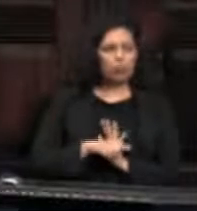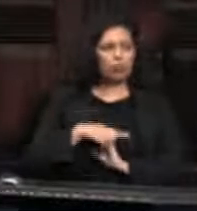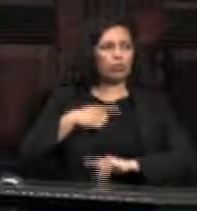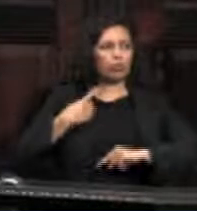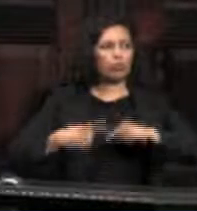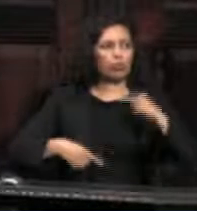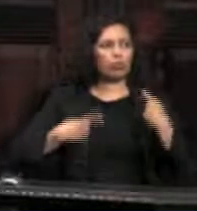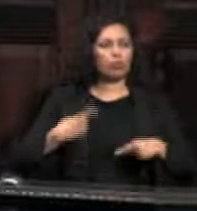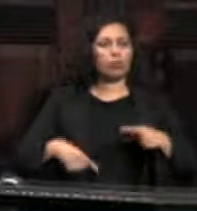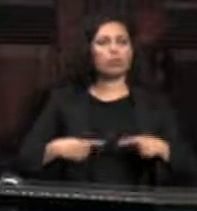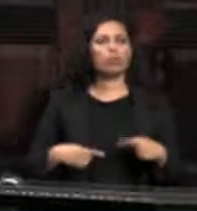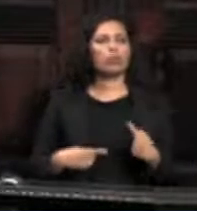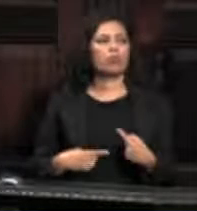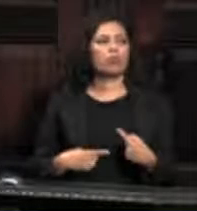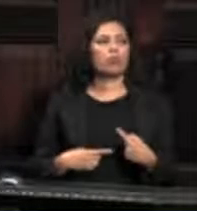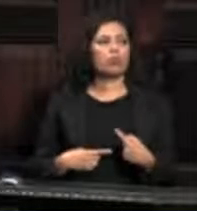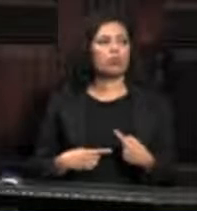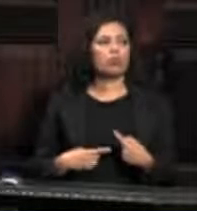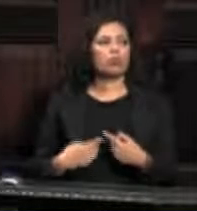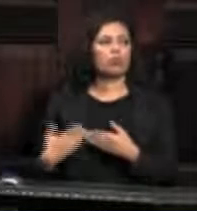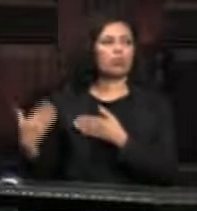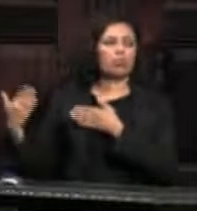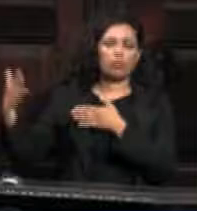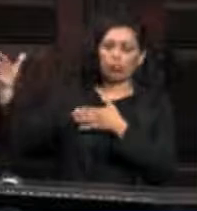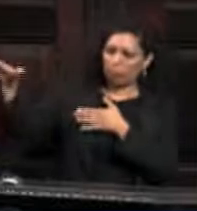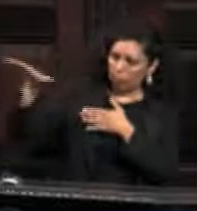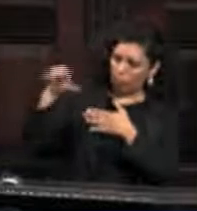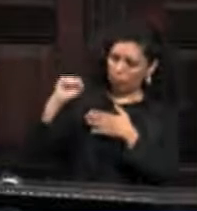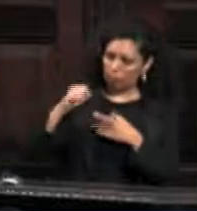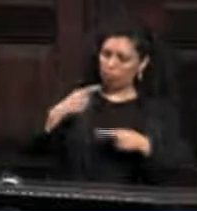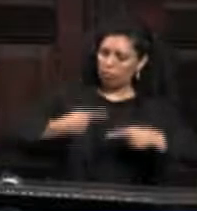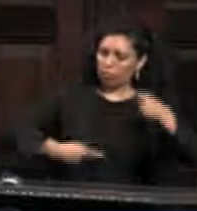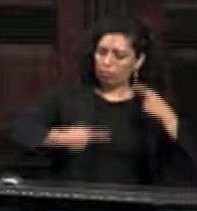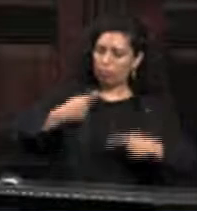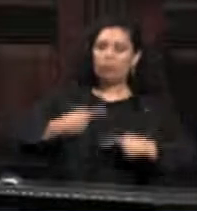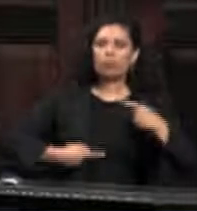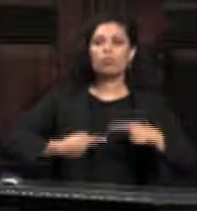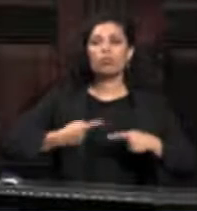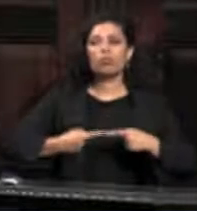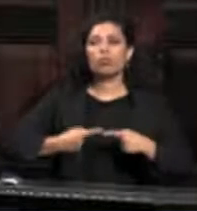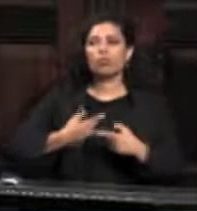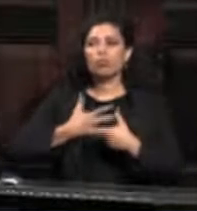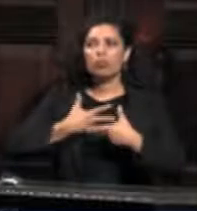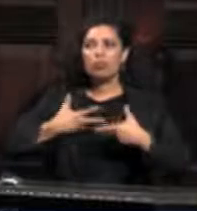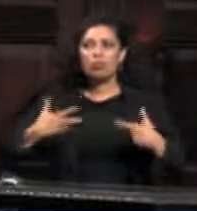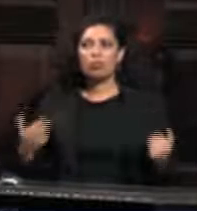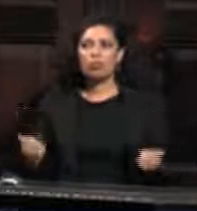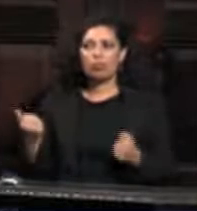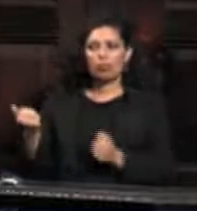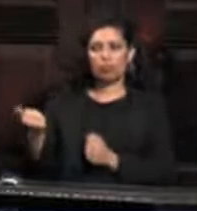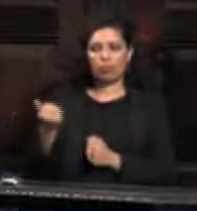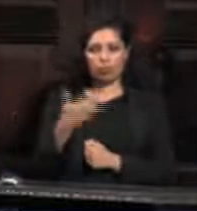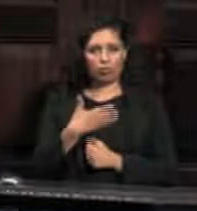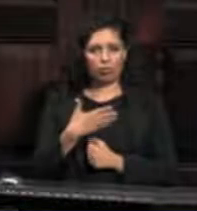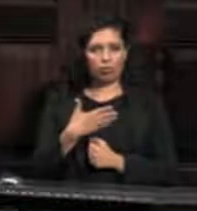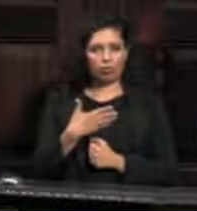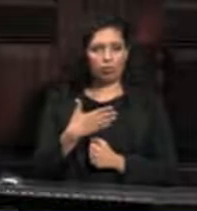aqui para dentro, trouxe para esse debate situações novas,